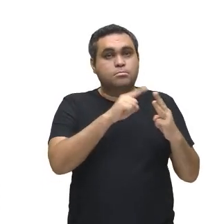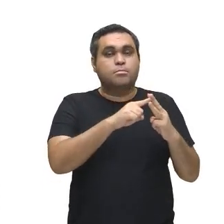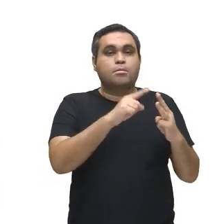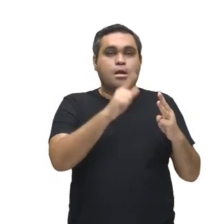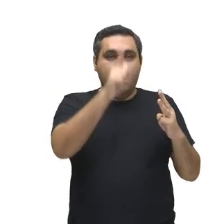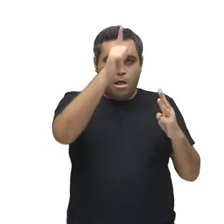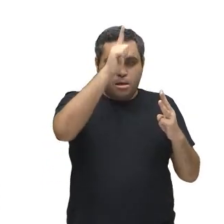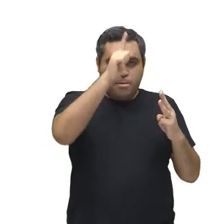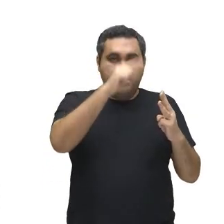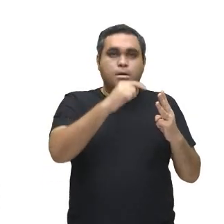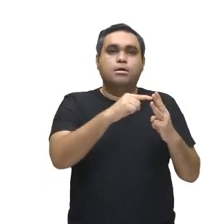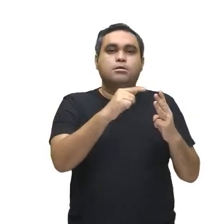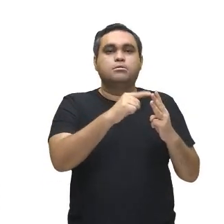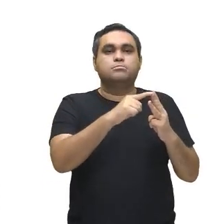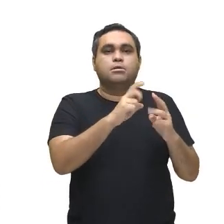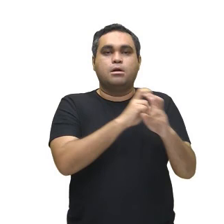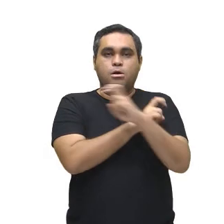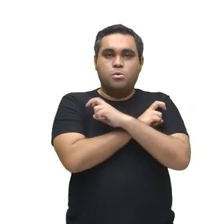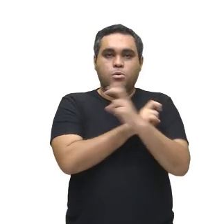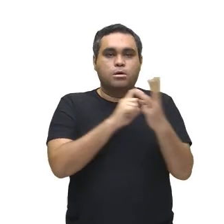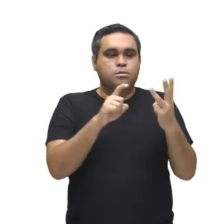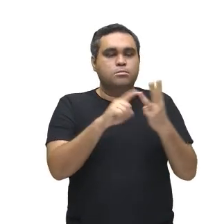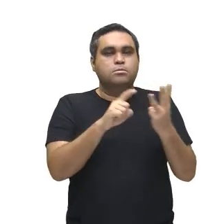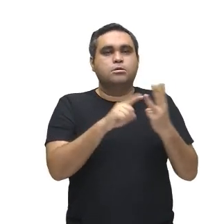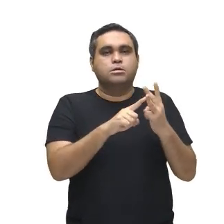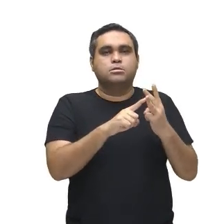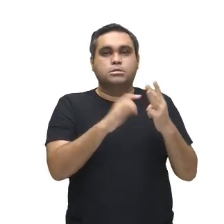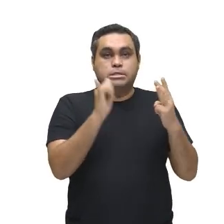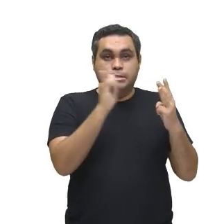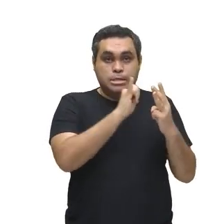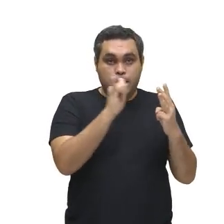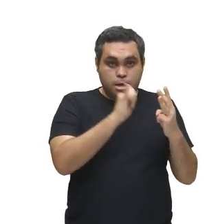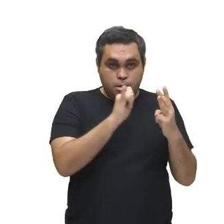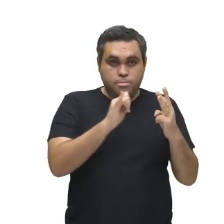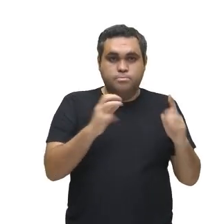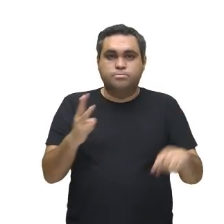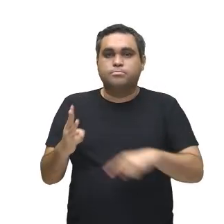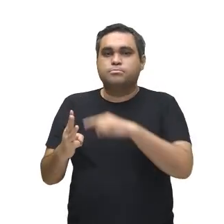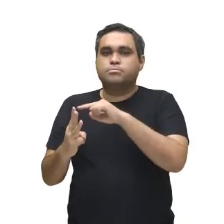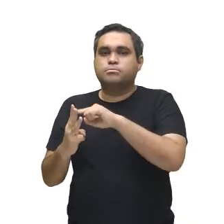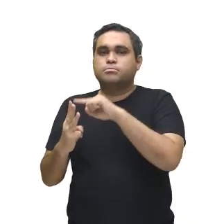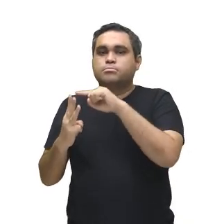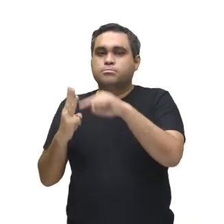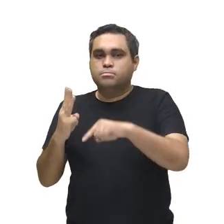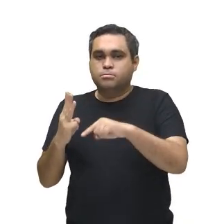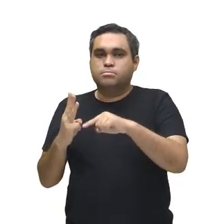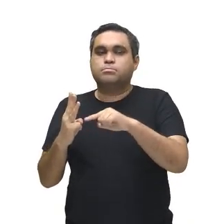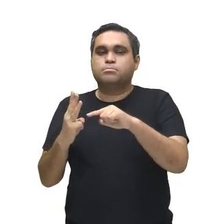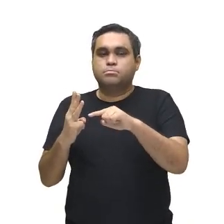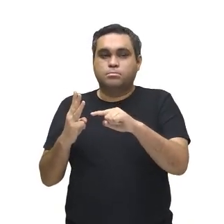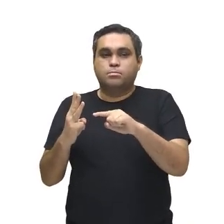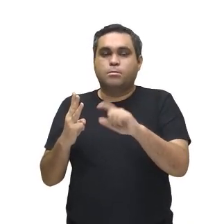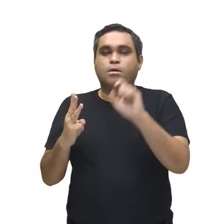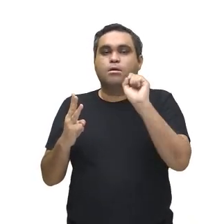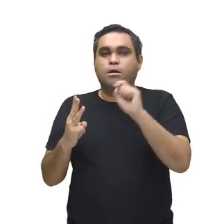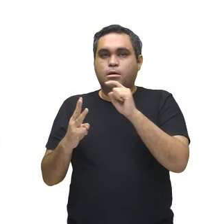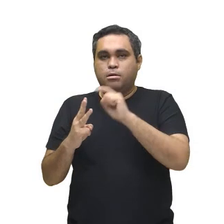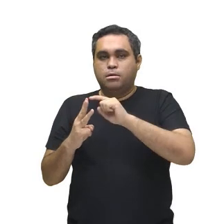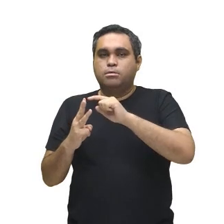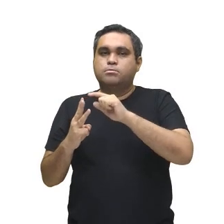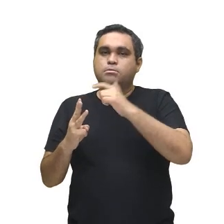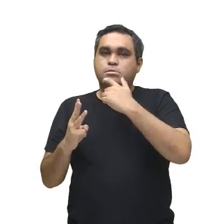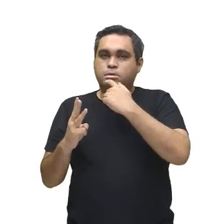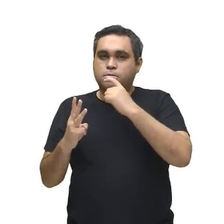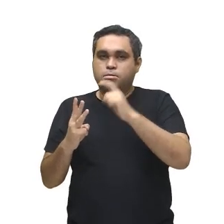e Itália, e Tríplice Entente, como o próprio nome já diz, Tríplice vem de 3, formada por